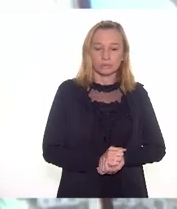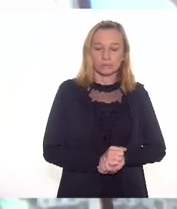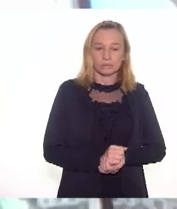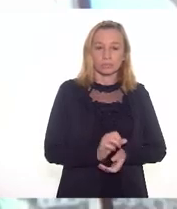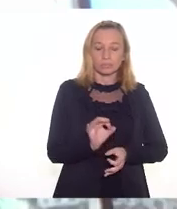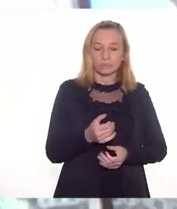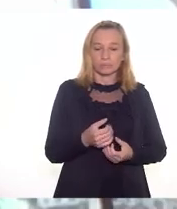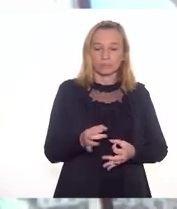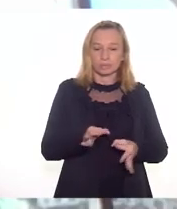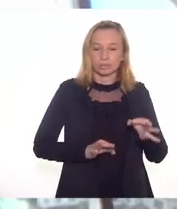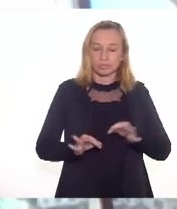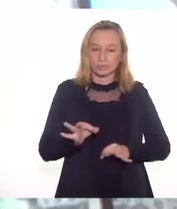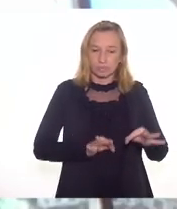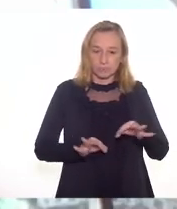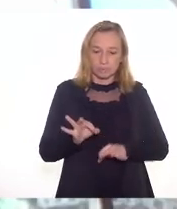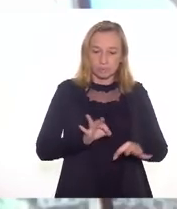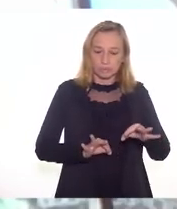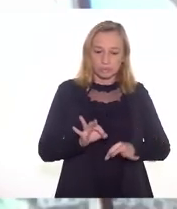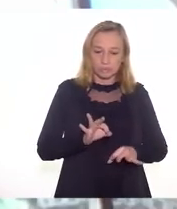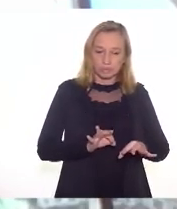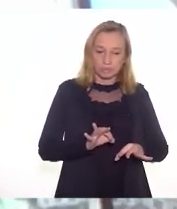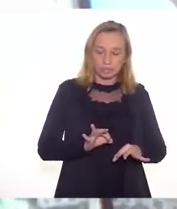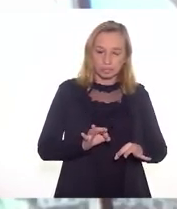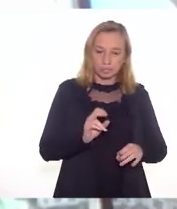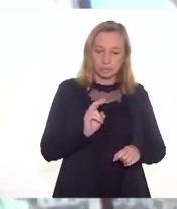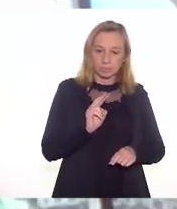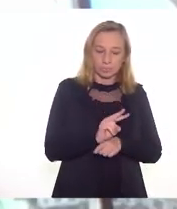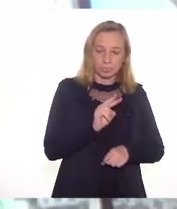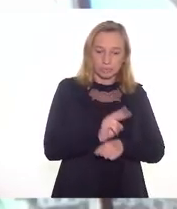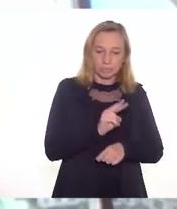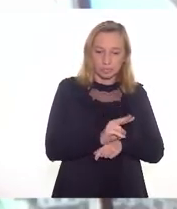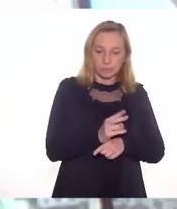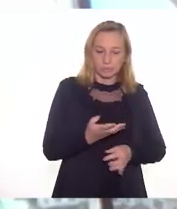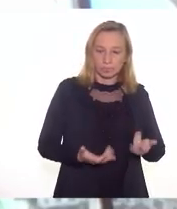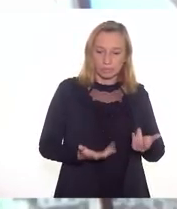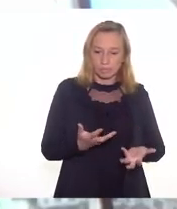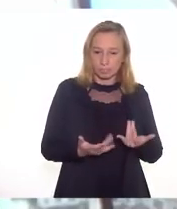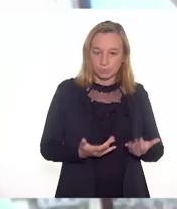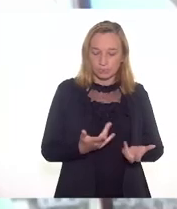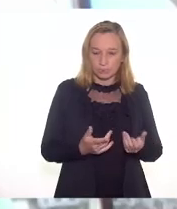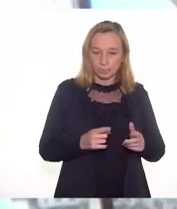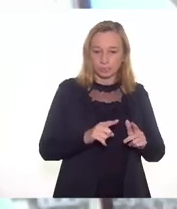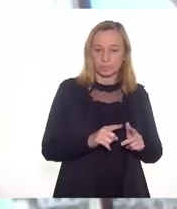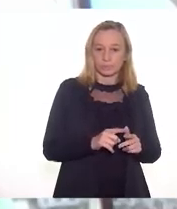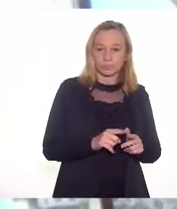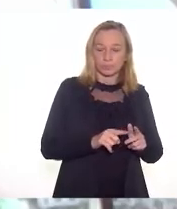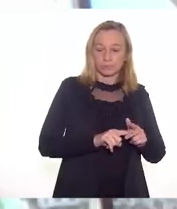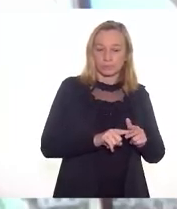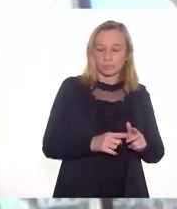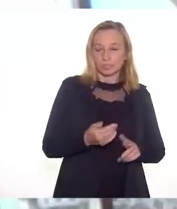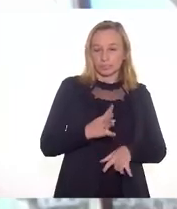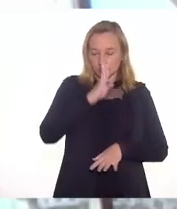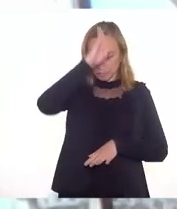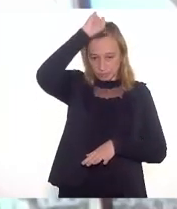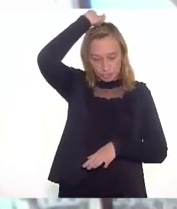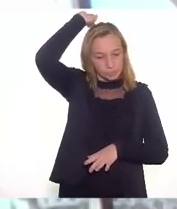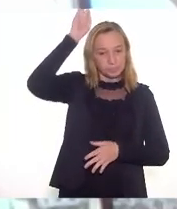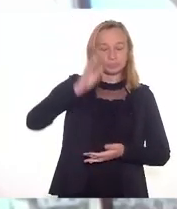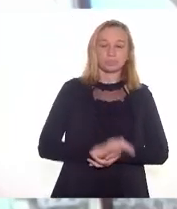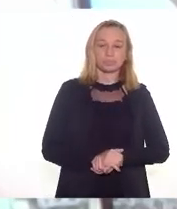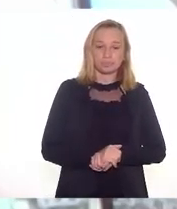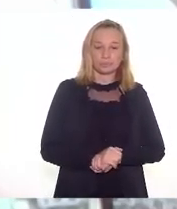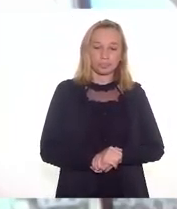organizarão brigada de incêndio de acordo com a regulamentação própria a ser definida pelo Corpo de Bombeiros.